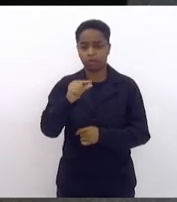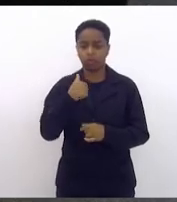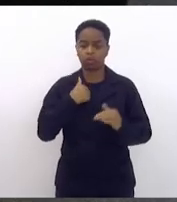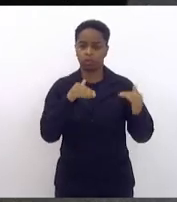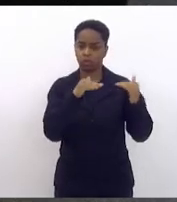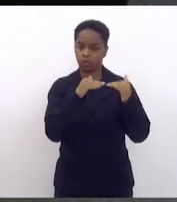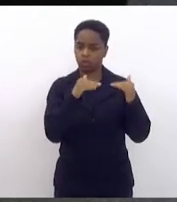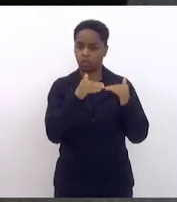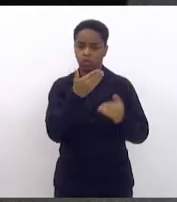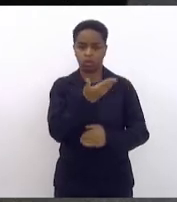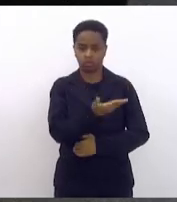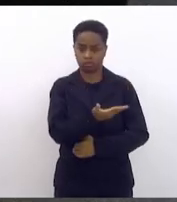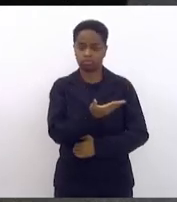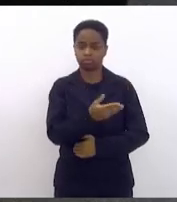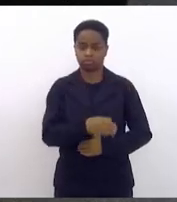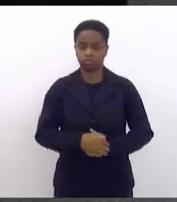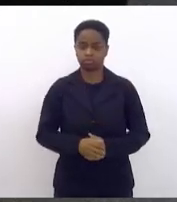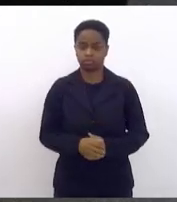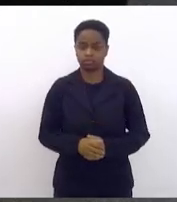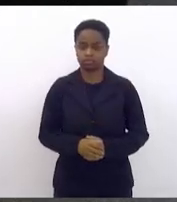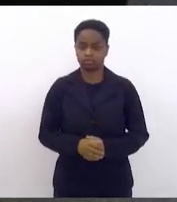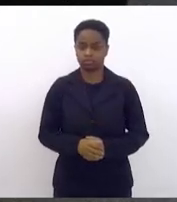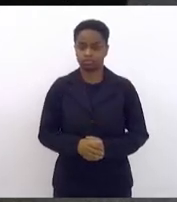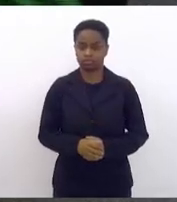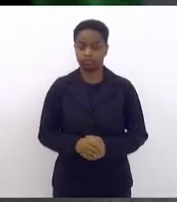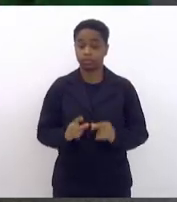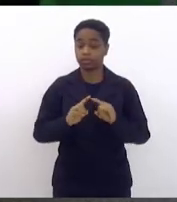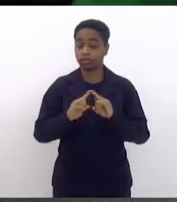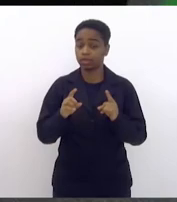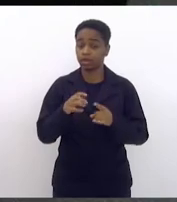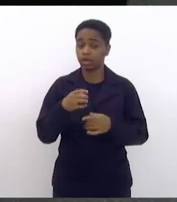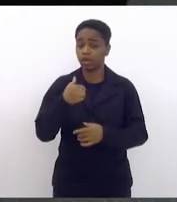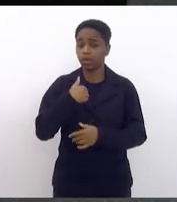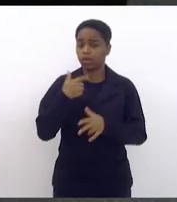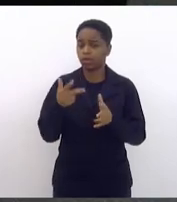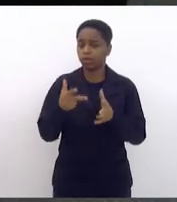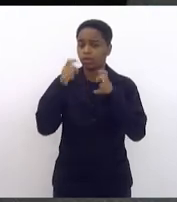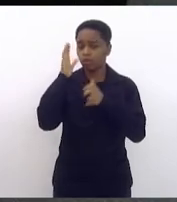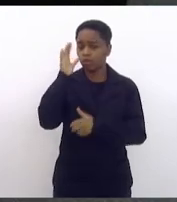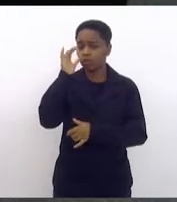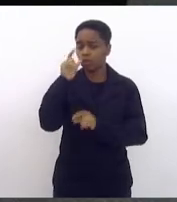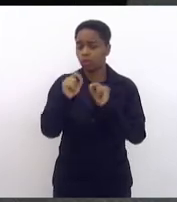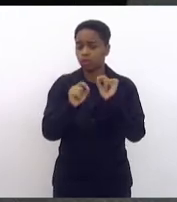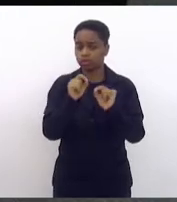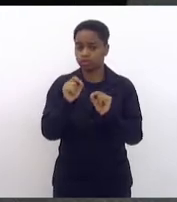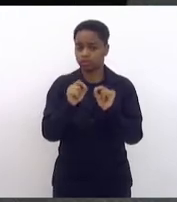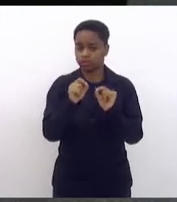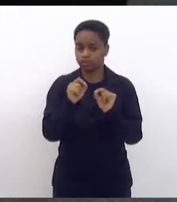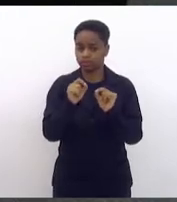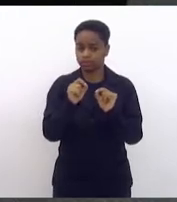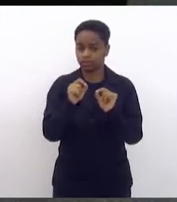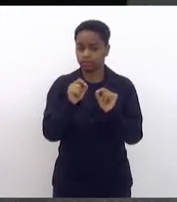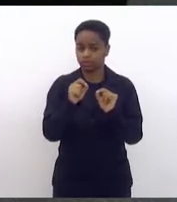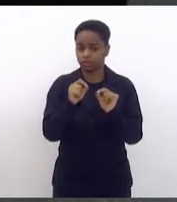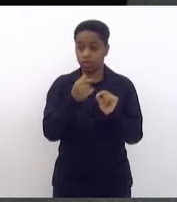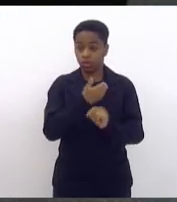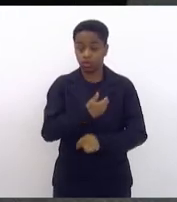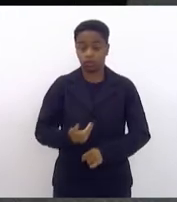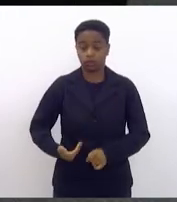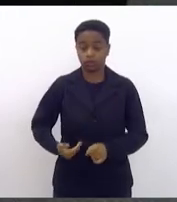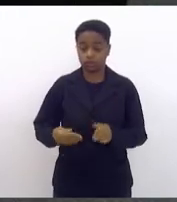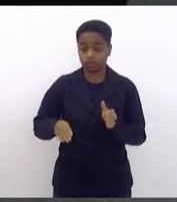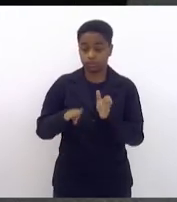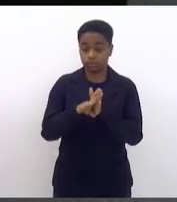concordo bastante. Curioso que o governo chega aqui na